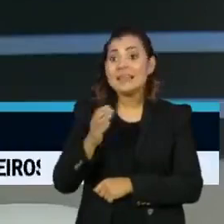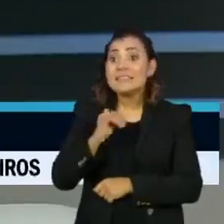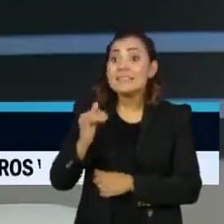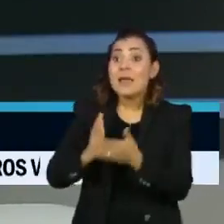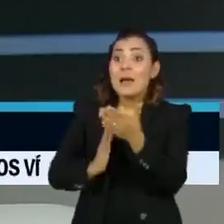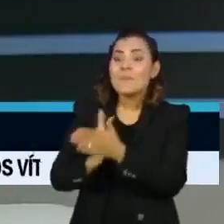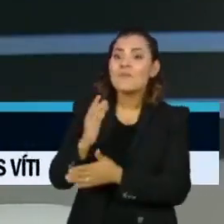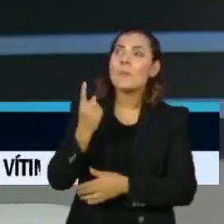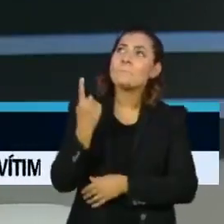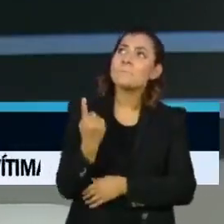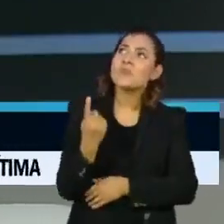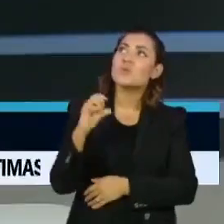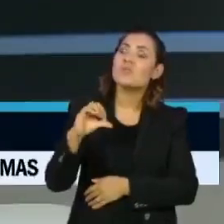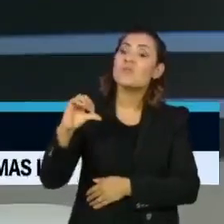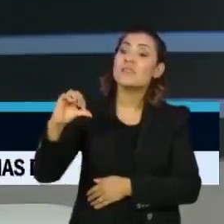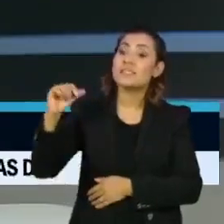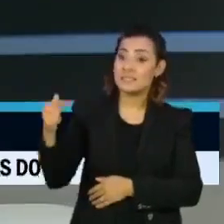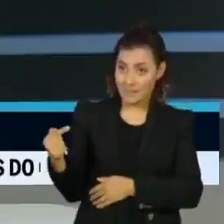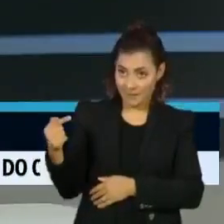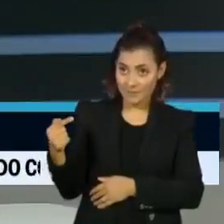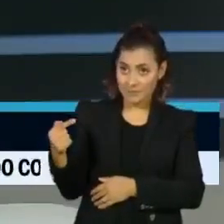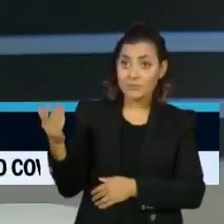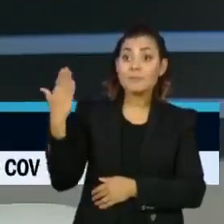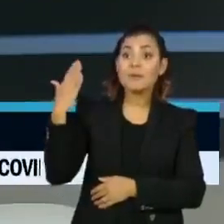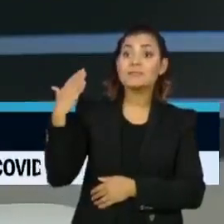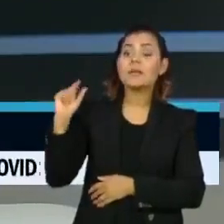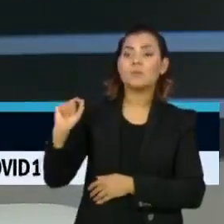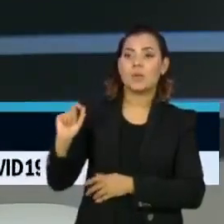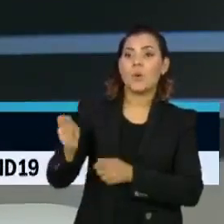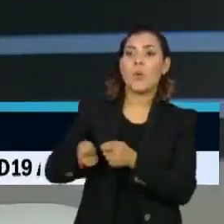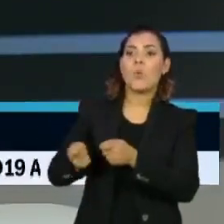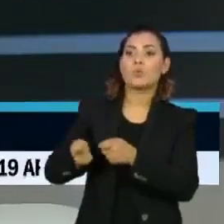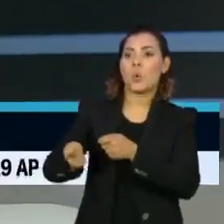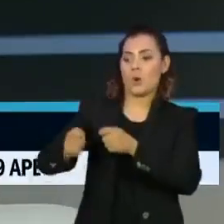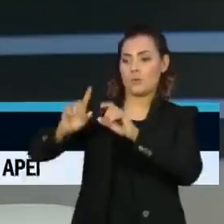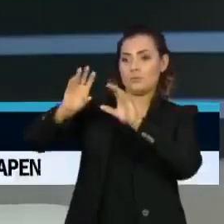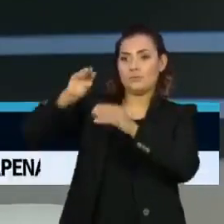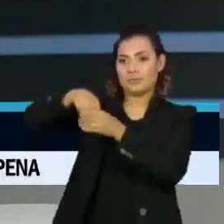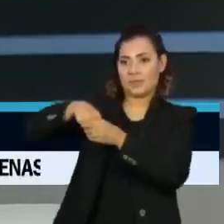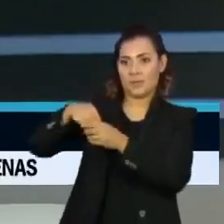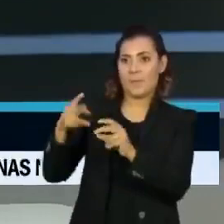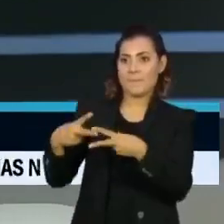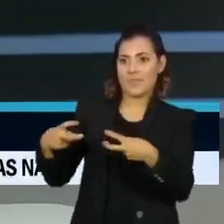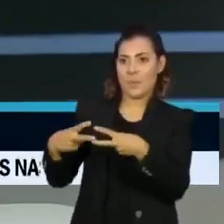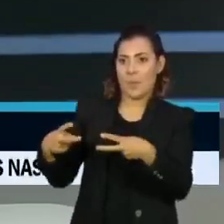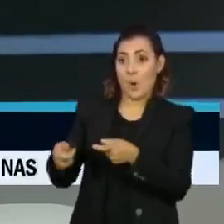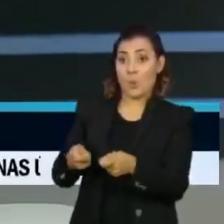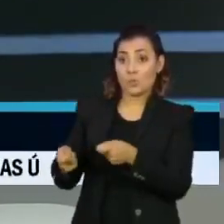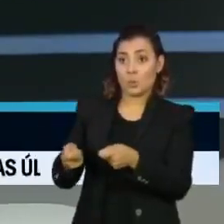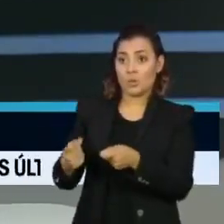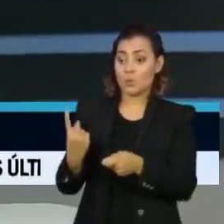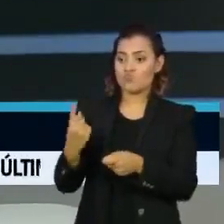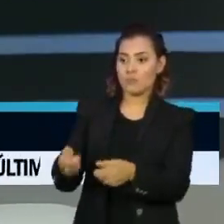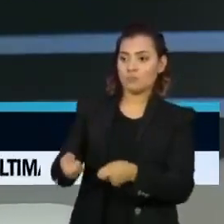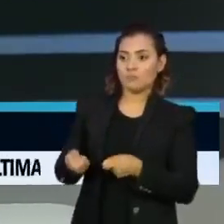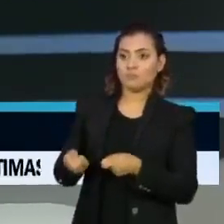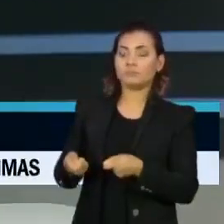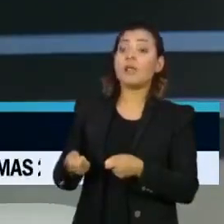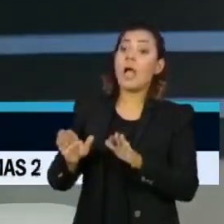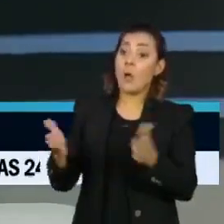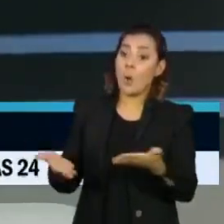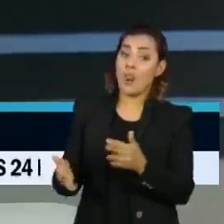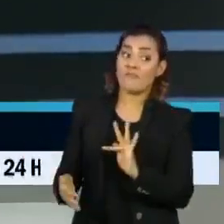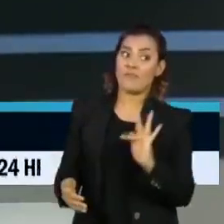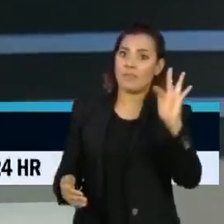aprovou em 97 a queda do monopólio exercido pela Petrobras, né? O monopólio continua da União, mas não é